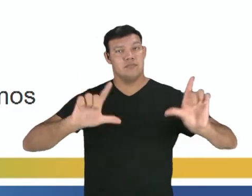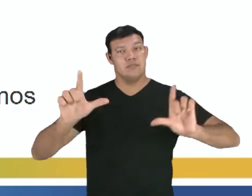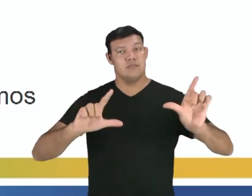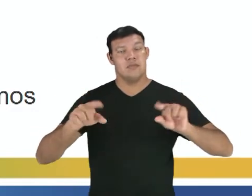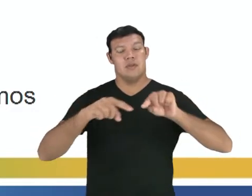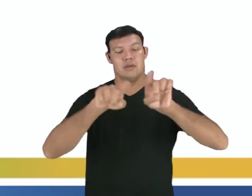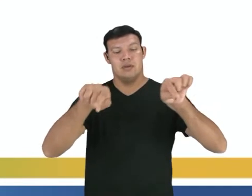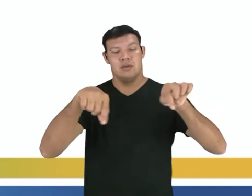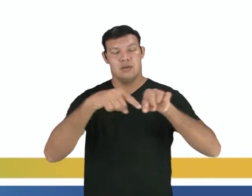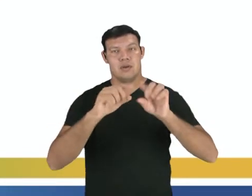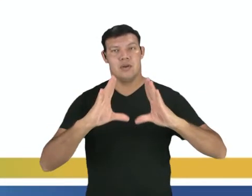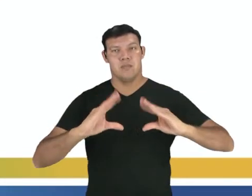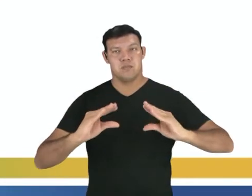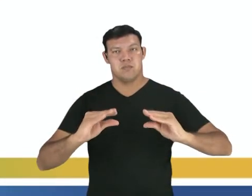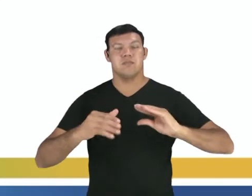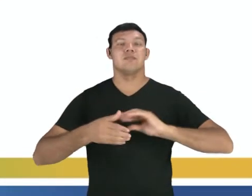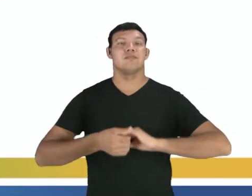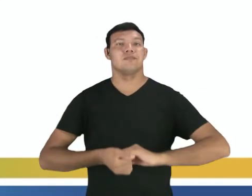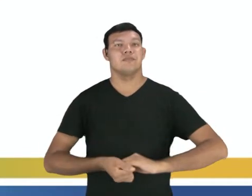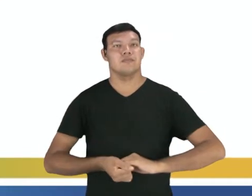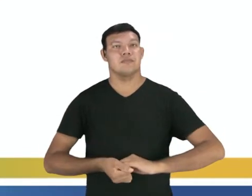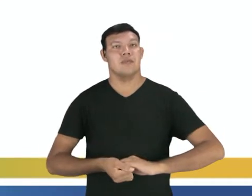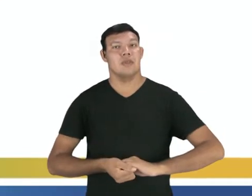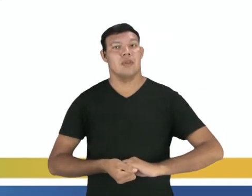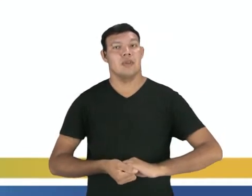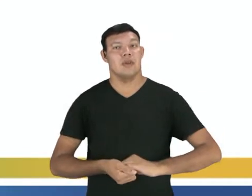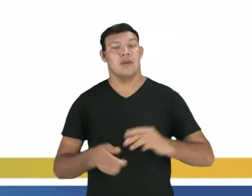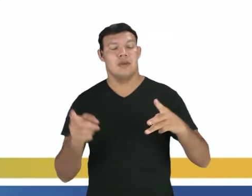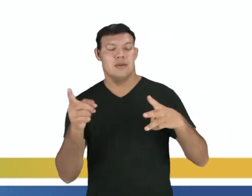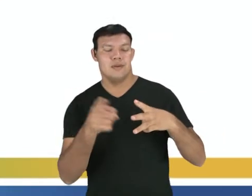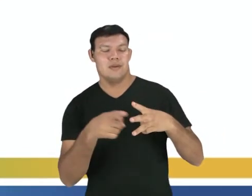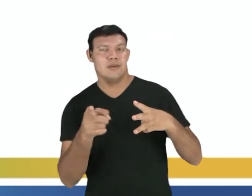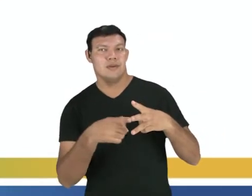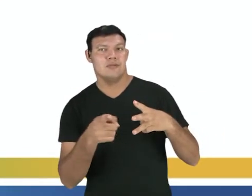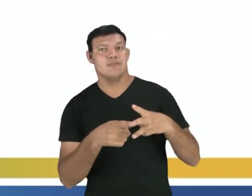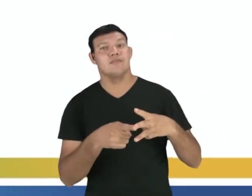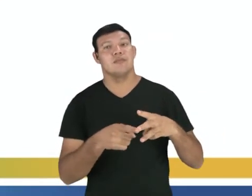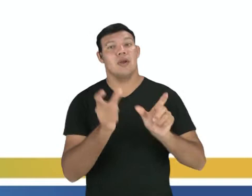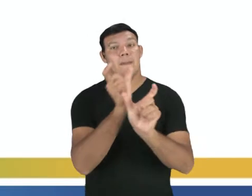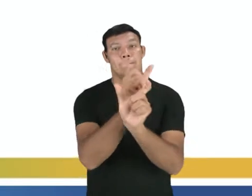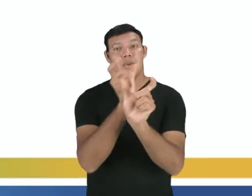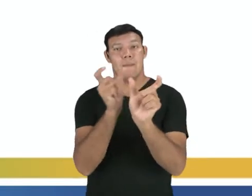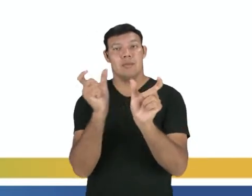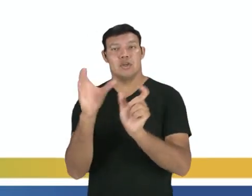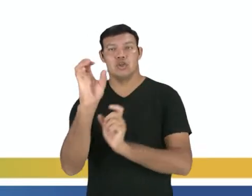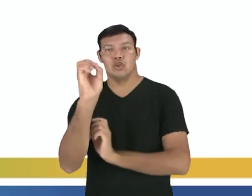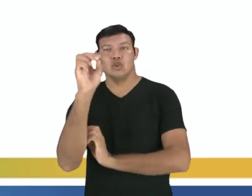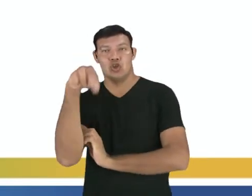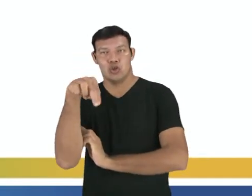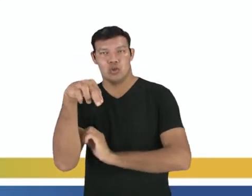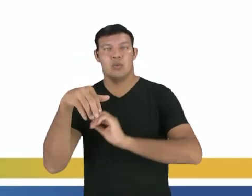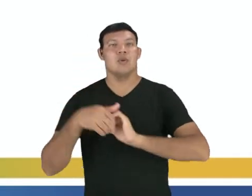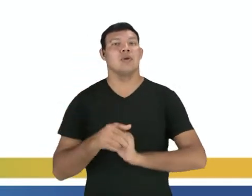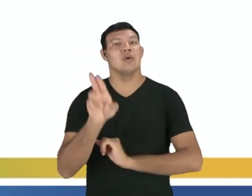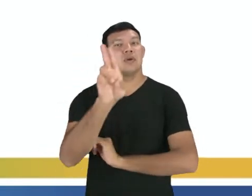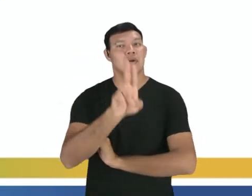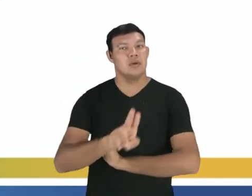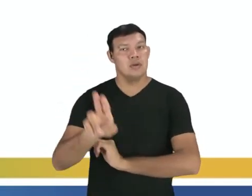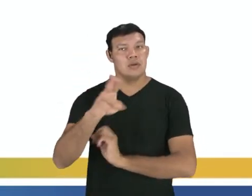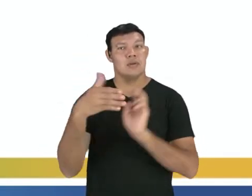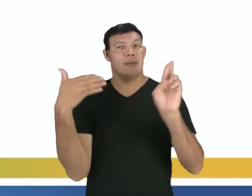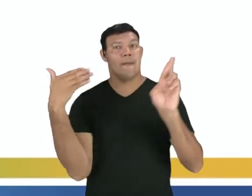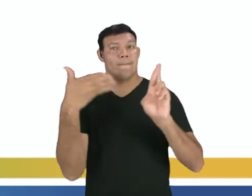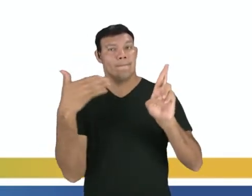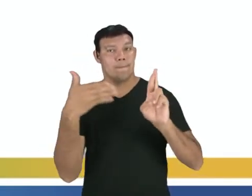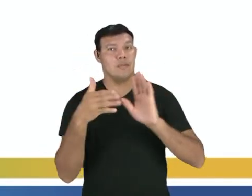1 é a segunda preposição é a preposição on utilizado